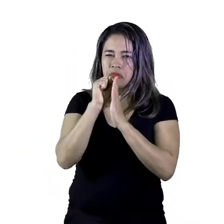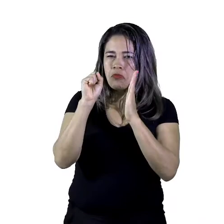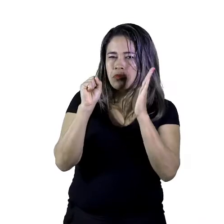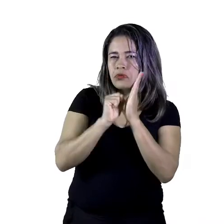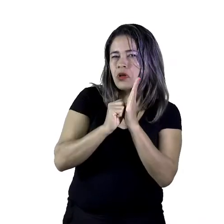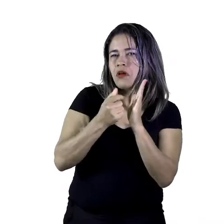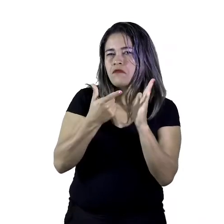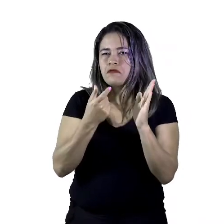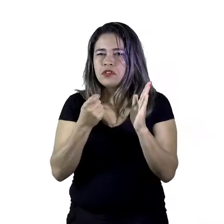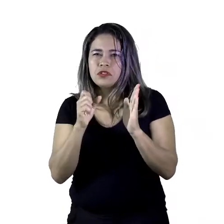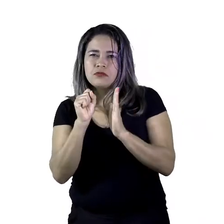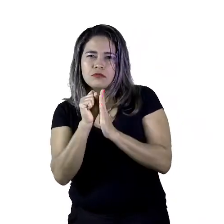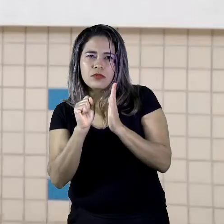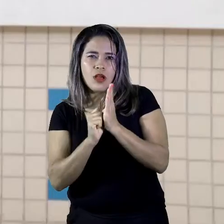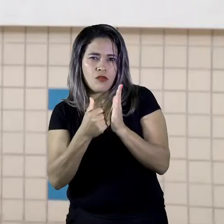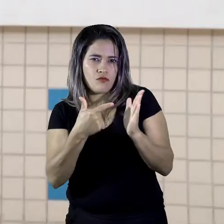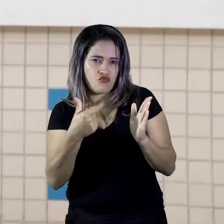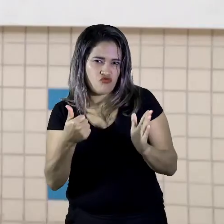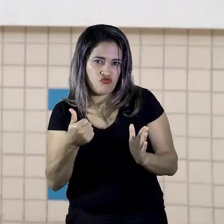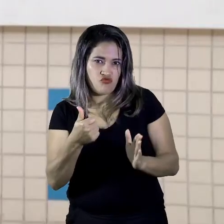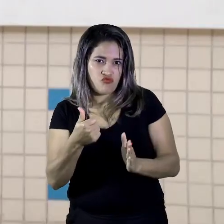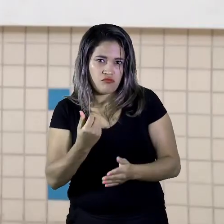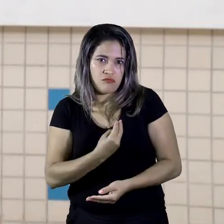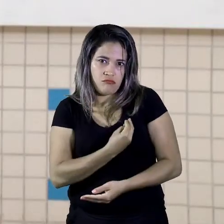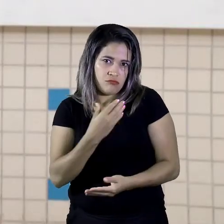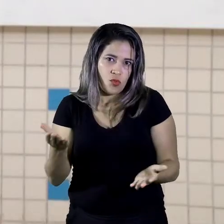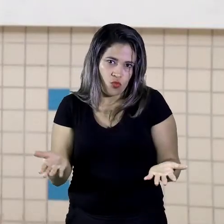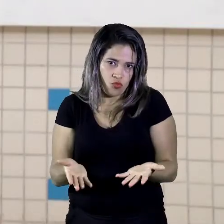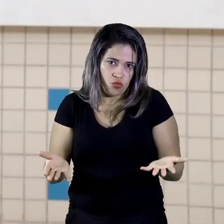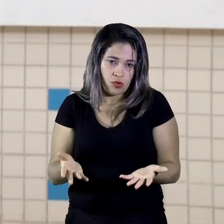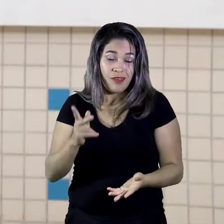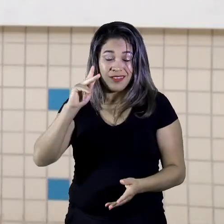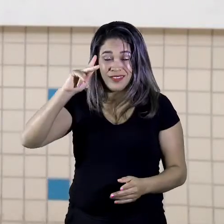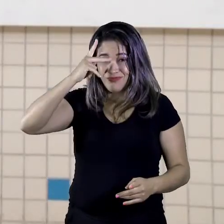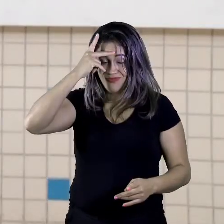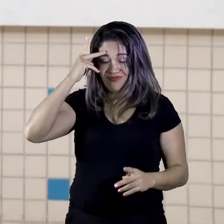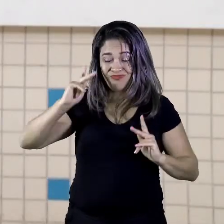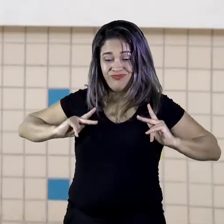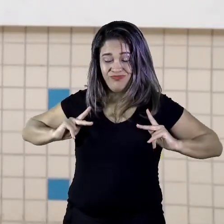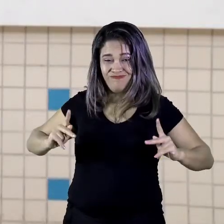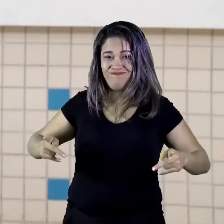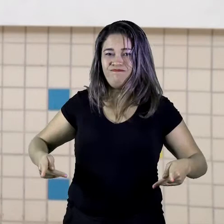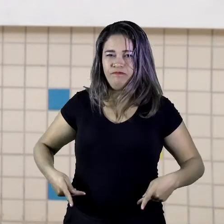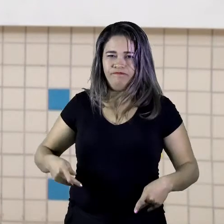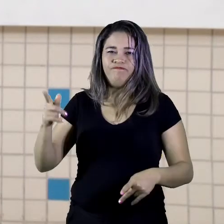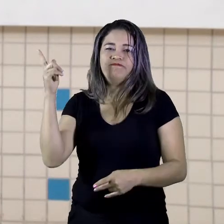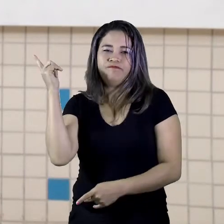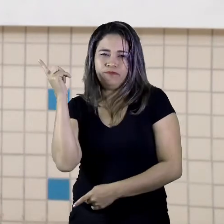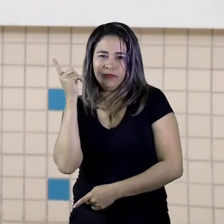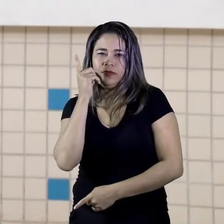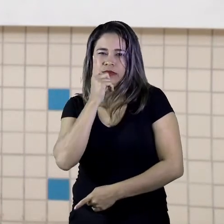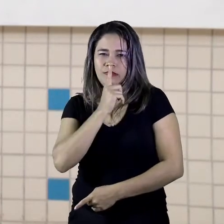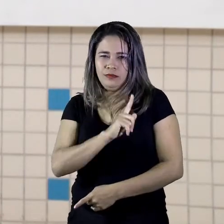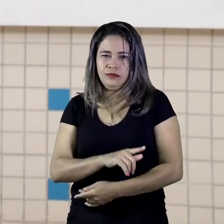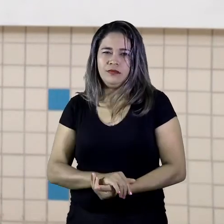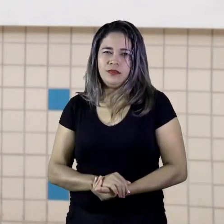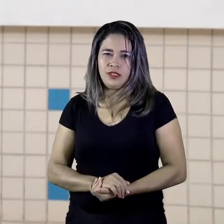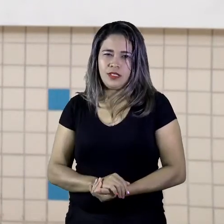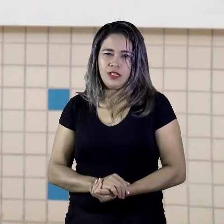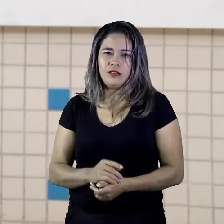agora o século XXI que nós estamos, então o ser humano ele tem conseguido, por maus hábitos,